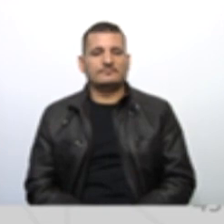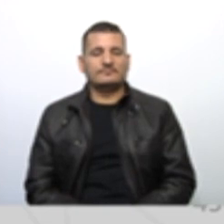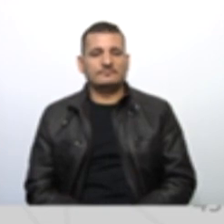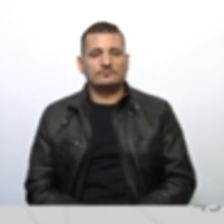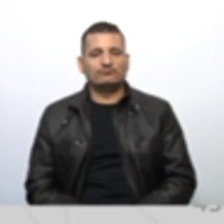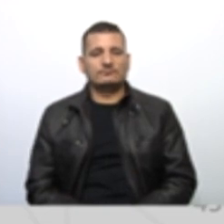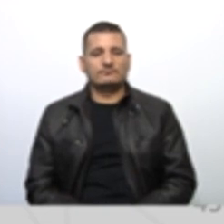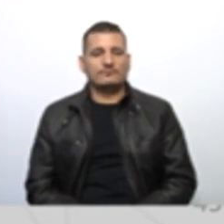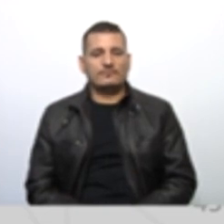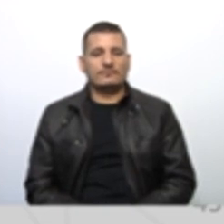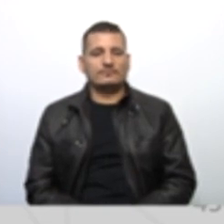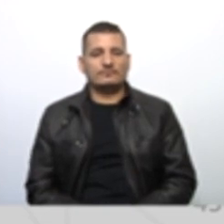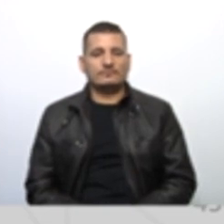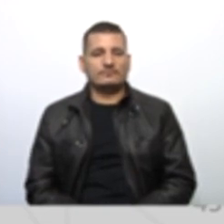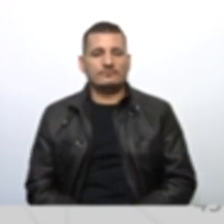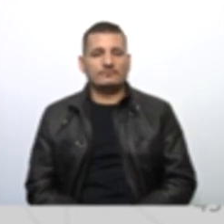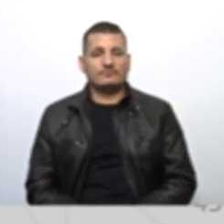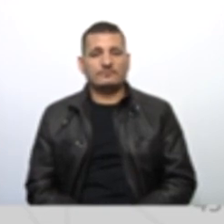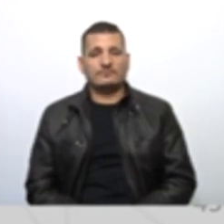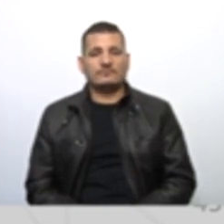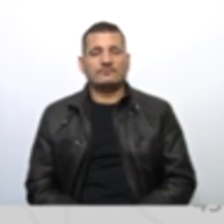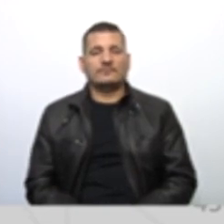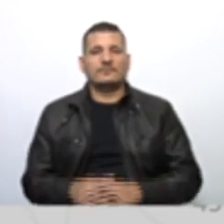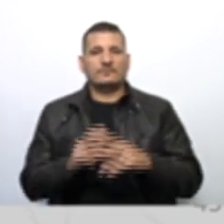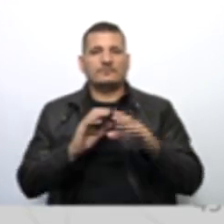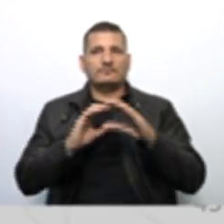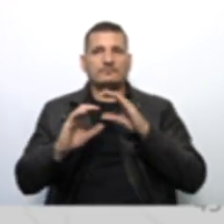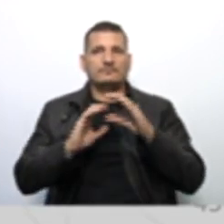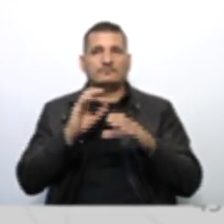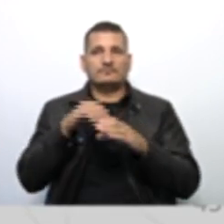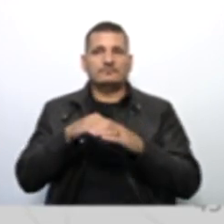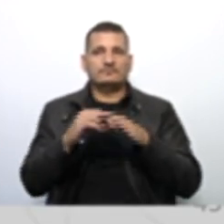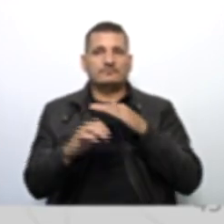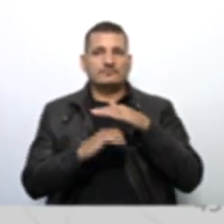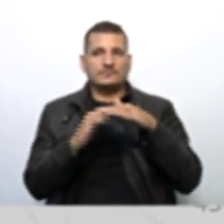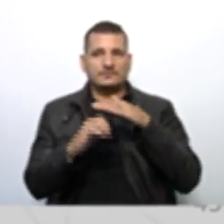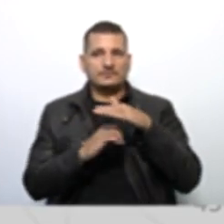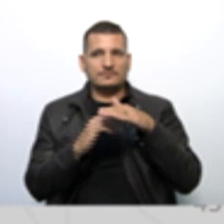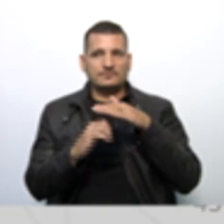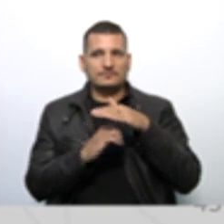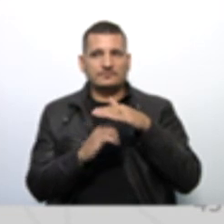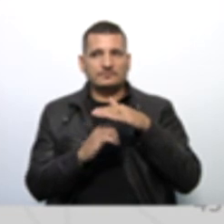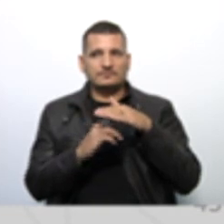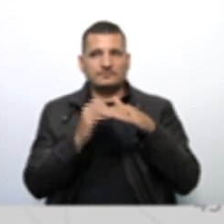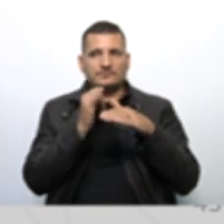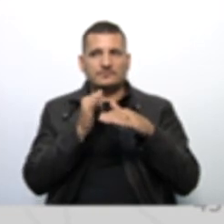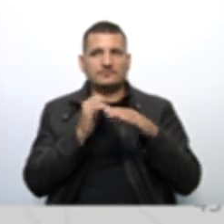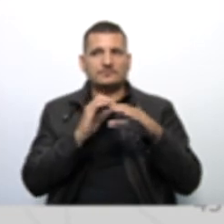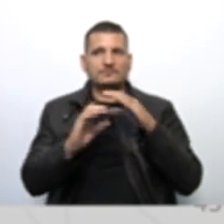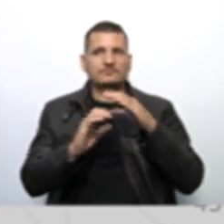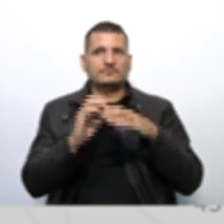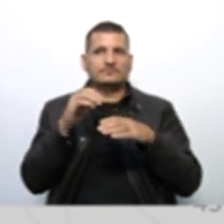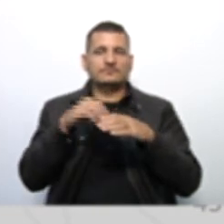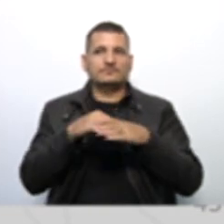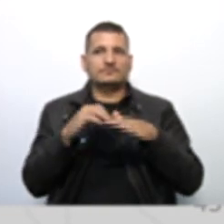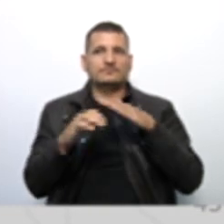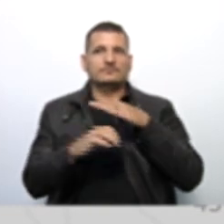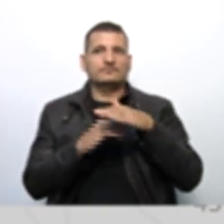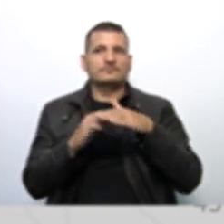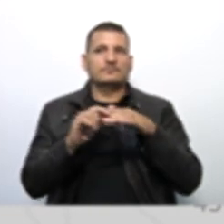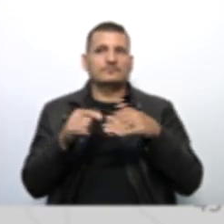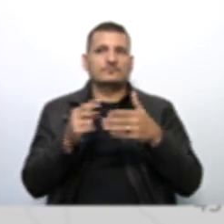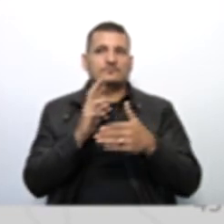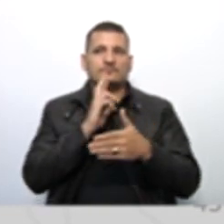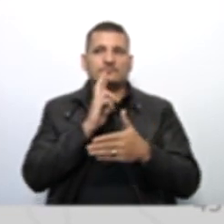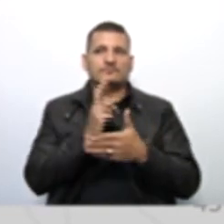da empresa, pessoal. Se é uma comunicação interna da empresa, qual é a resposta correta aqui, pessoal? A gente